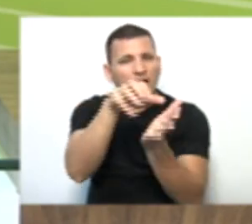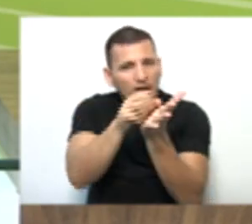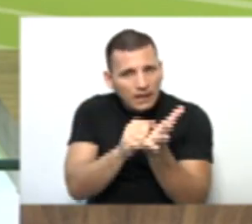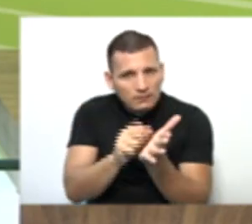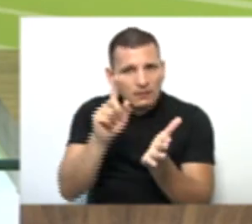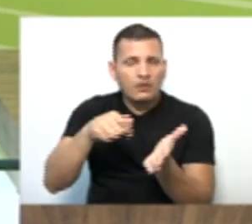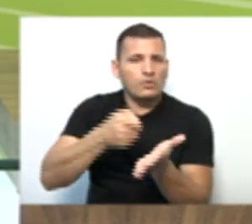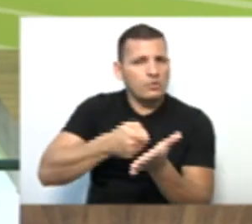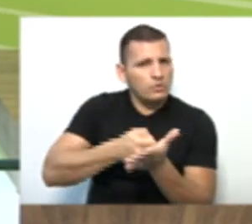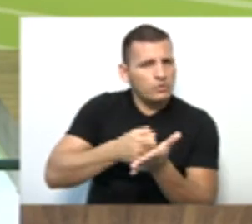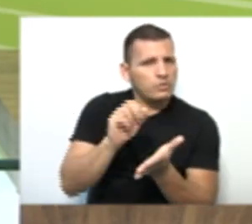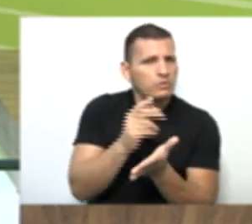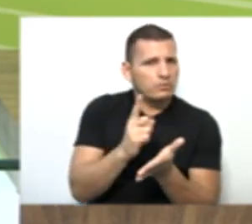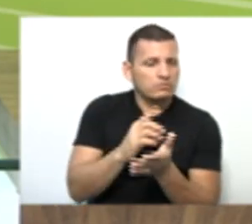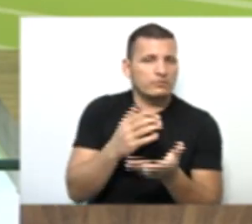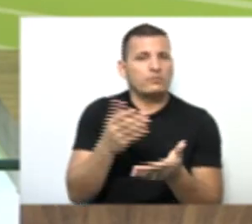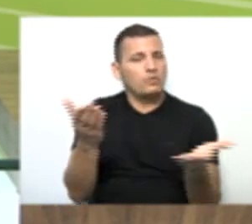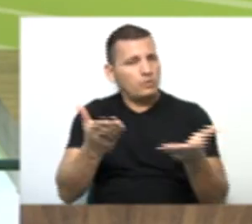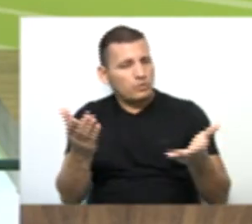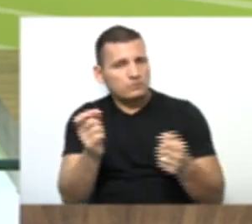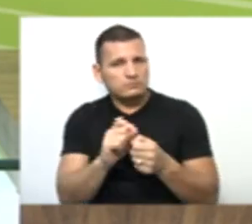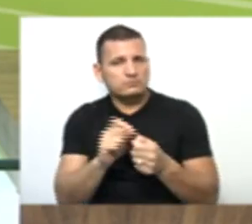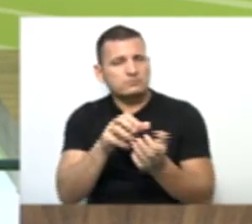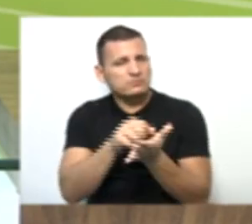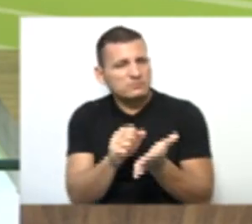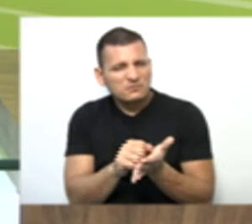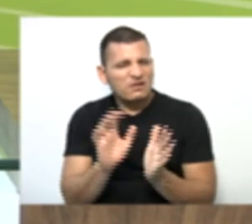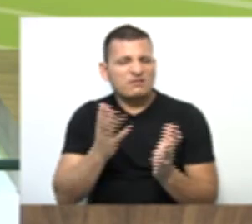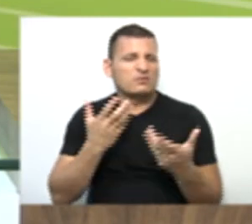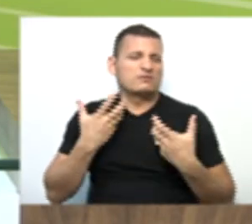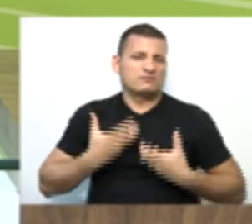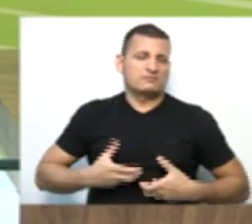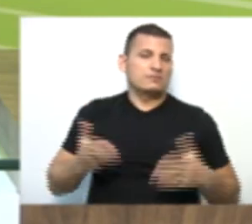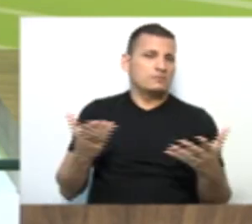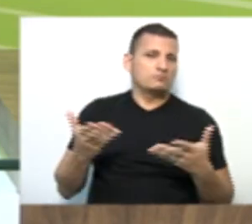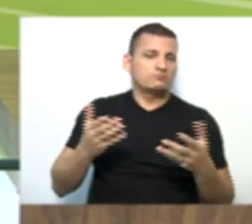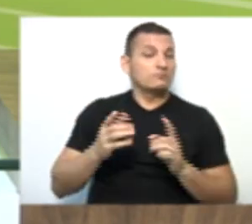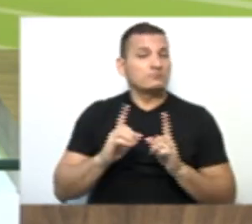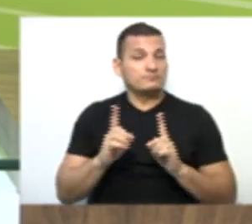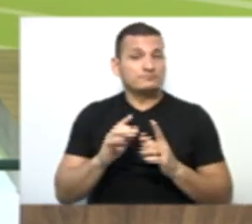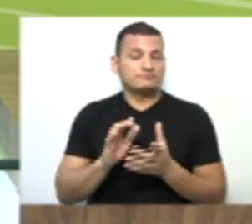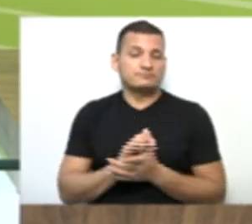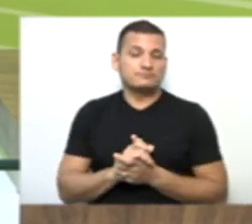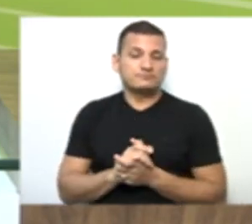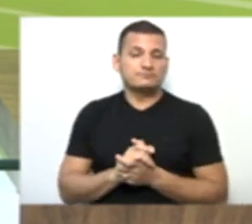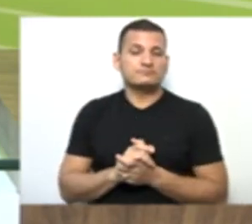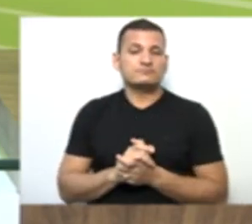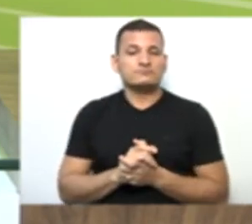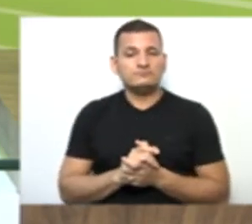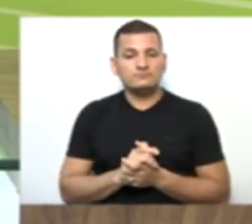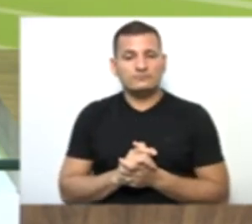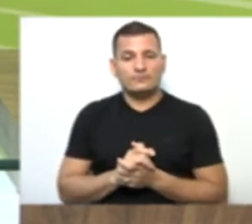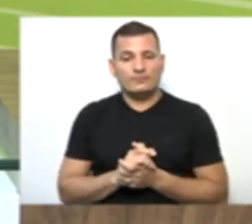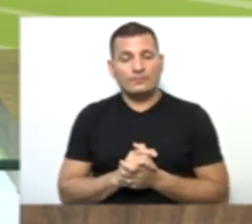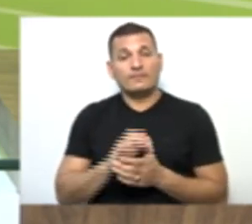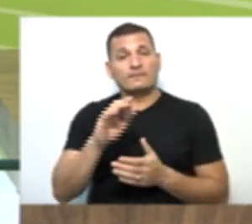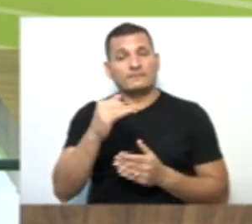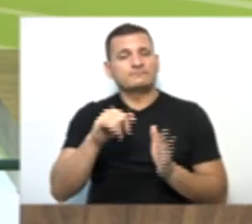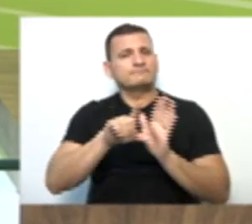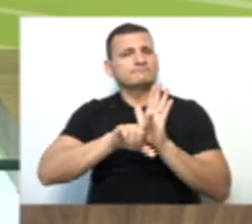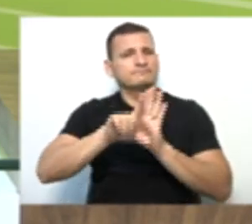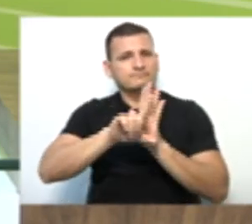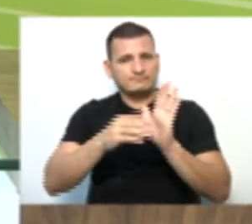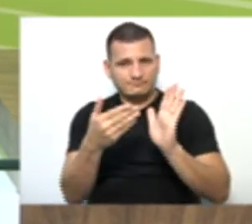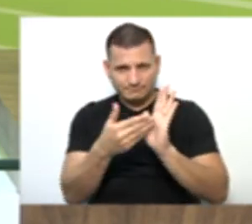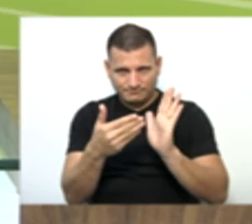vou escriturar hoje, amanhã não vou escriturar. Não, hoje eu estou cansado. Não. Segundo as legislações